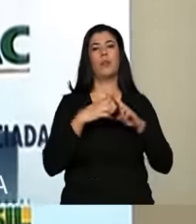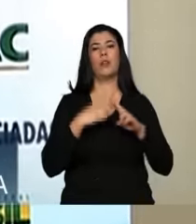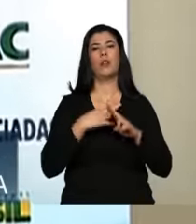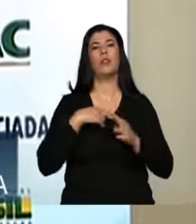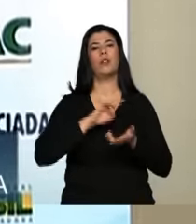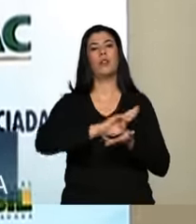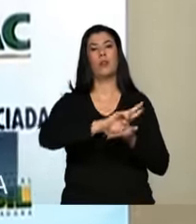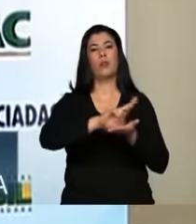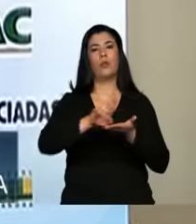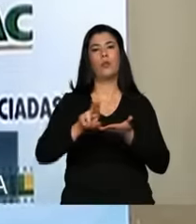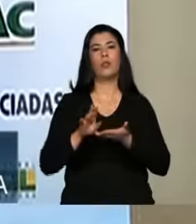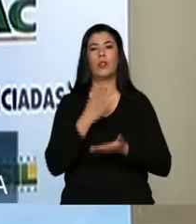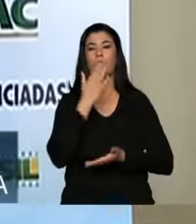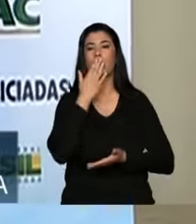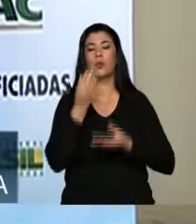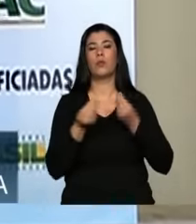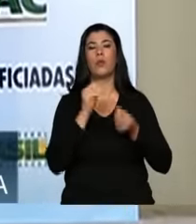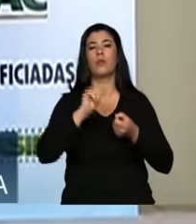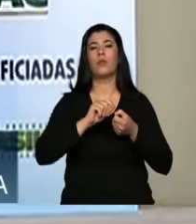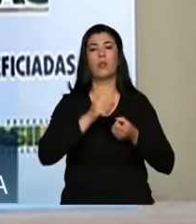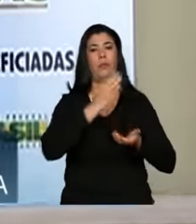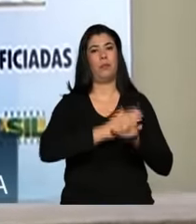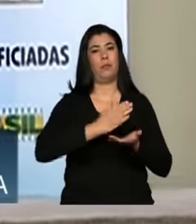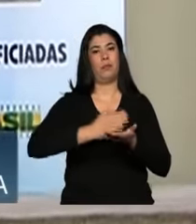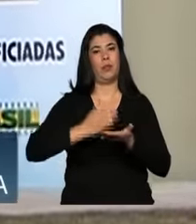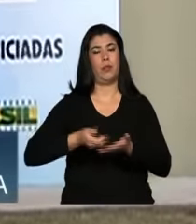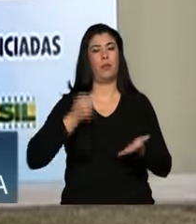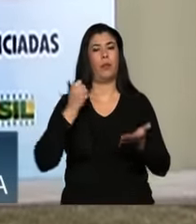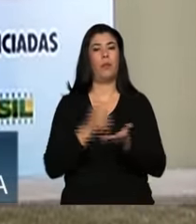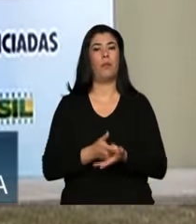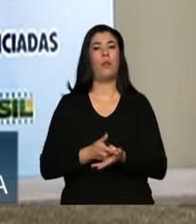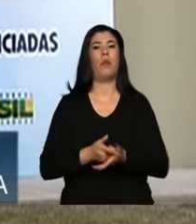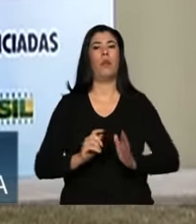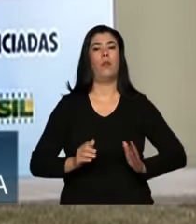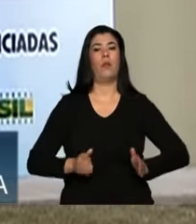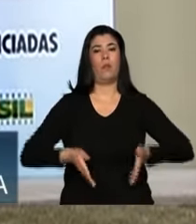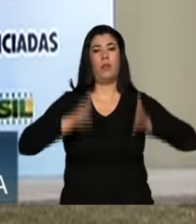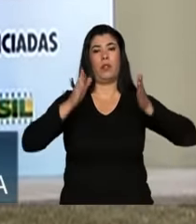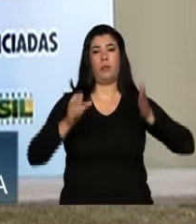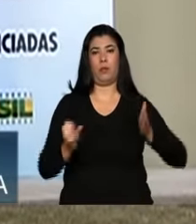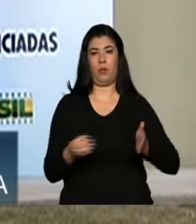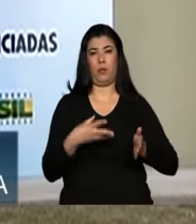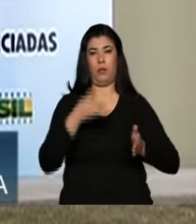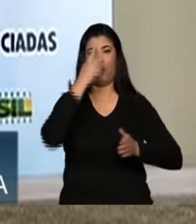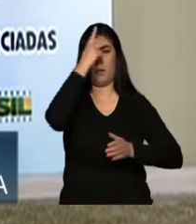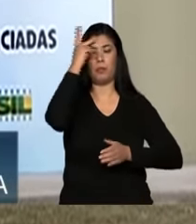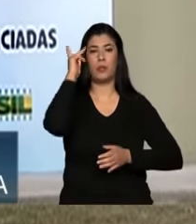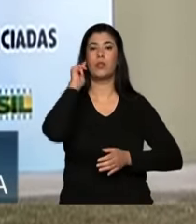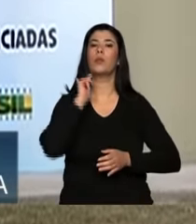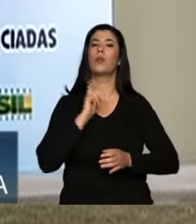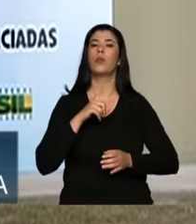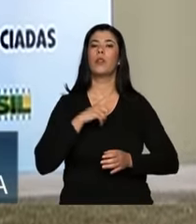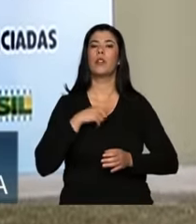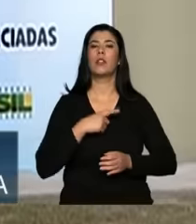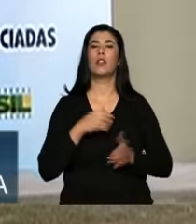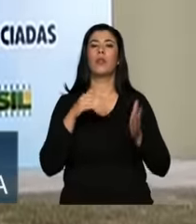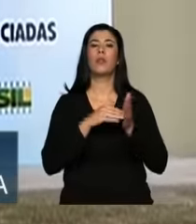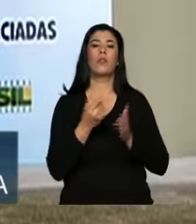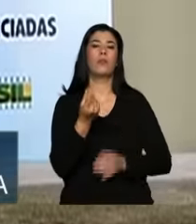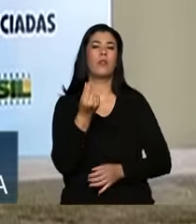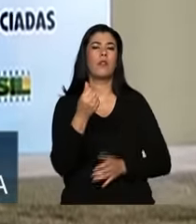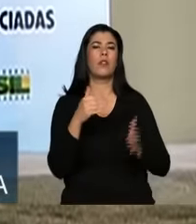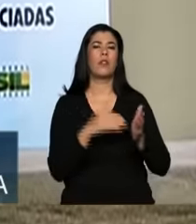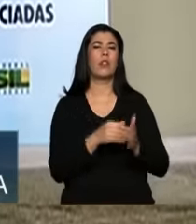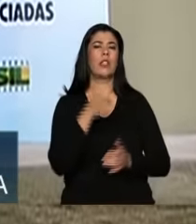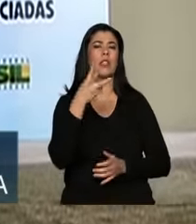de financiamento. Na compra de imóvel novo, por exemplo, esse beneficiário do programa nessa faixa tem até